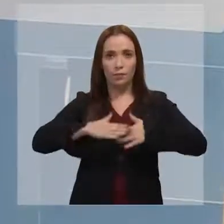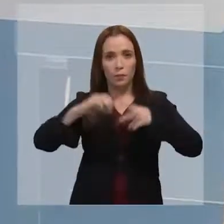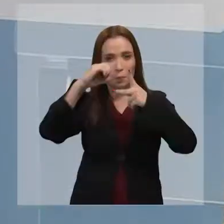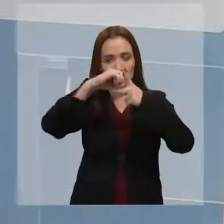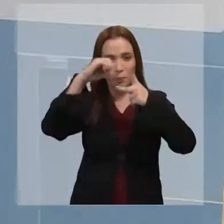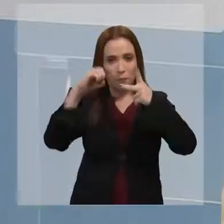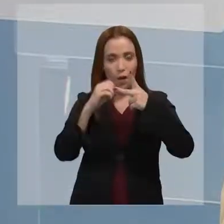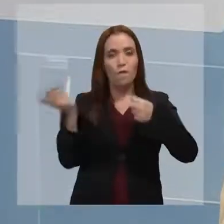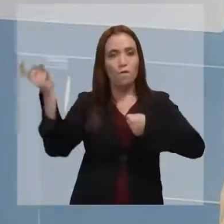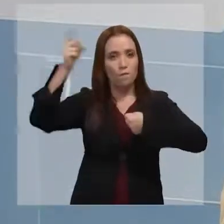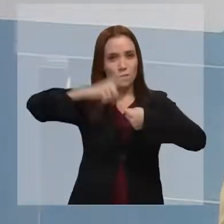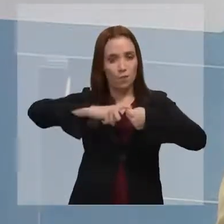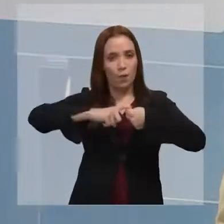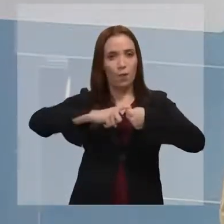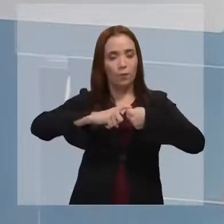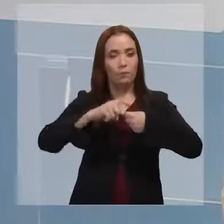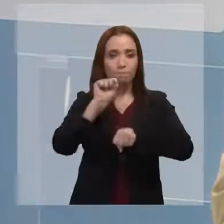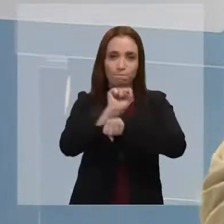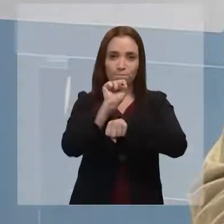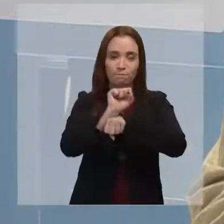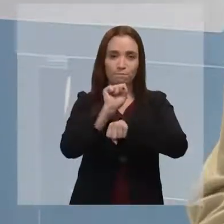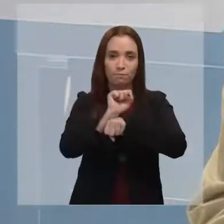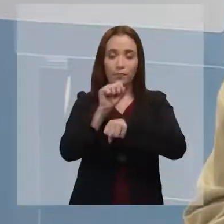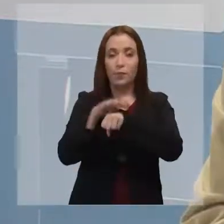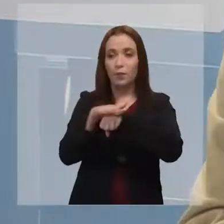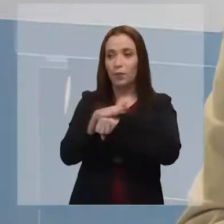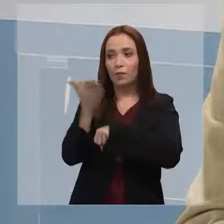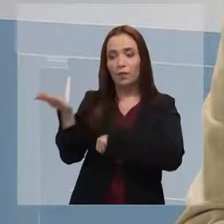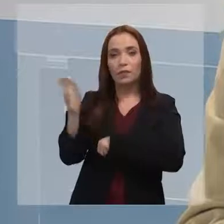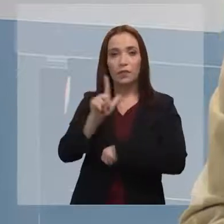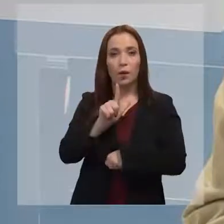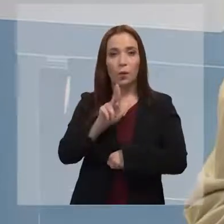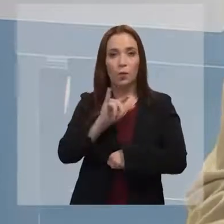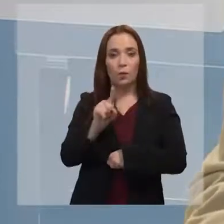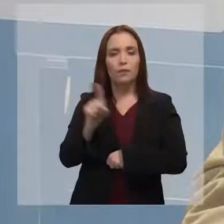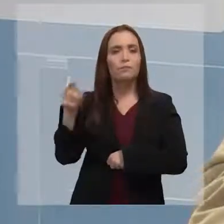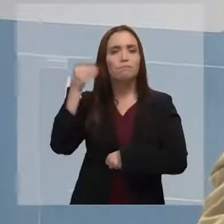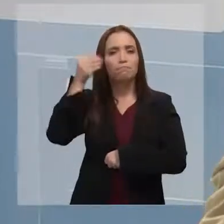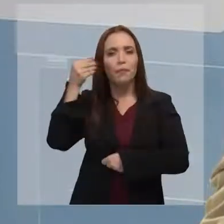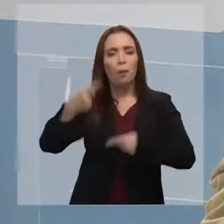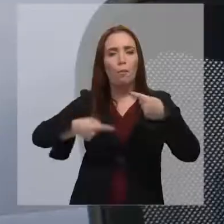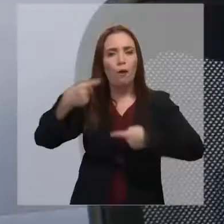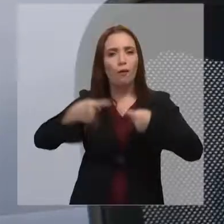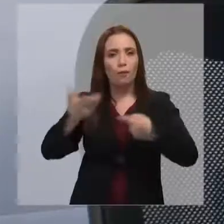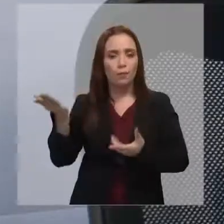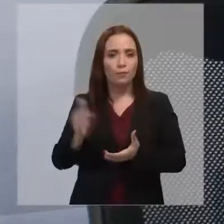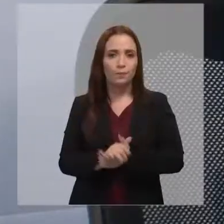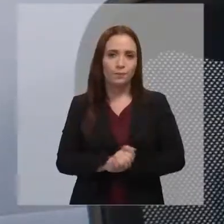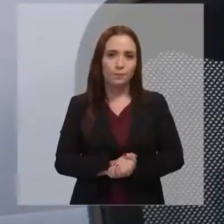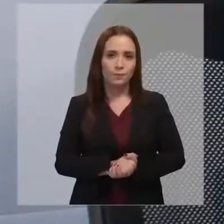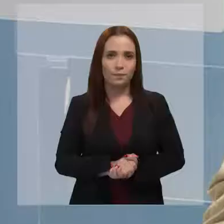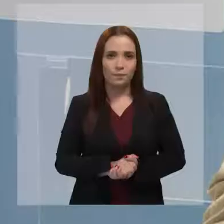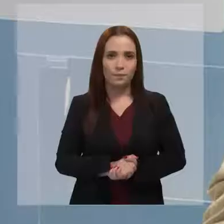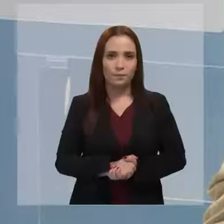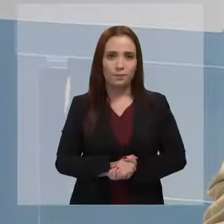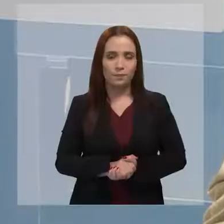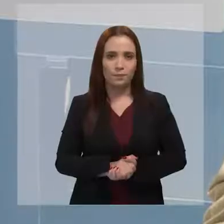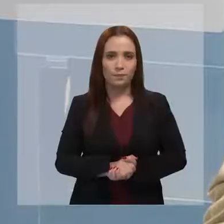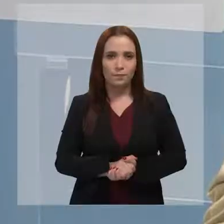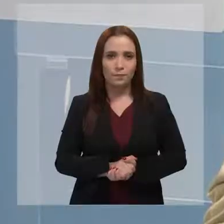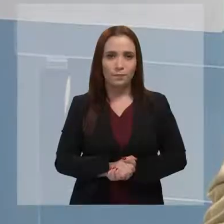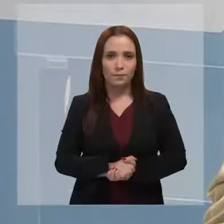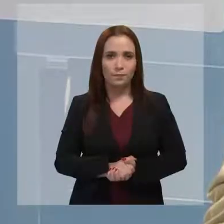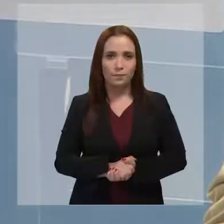Pela Ordem e voltaremos daqui a pouquinho, conversando com o consultor político Luiz Cláudio Ferreira Barbosa. Até